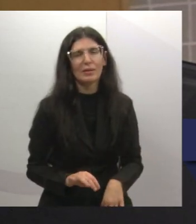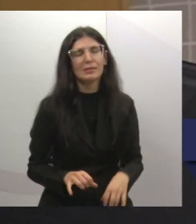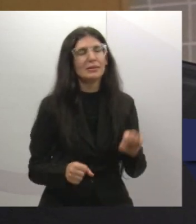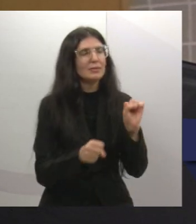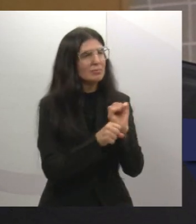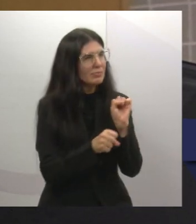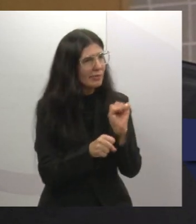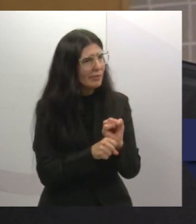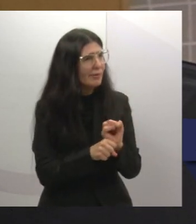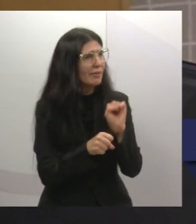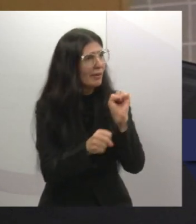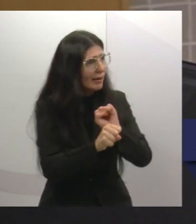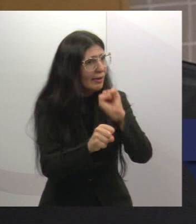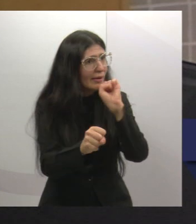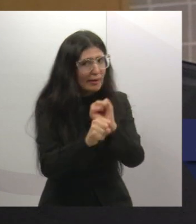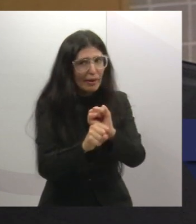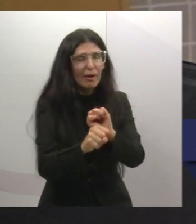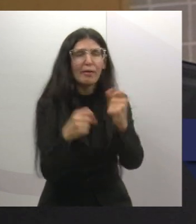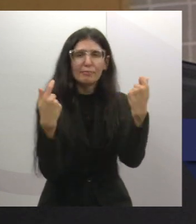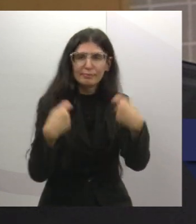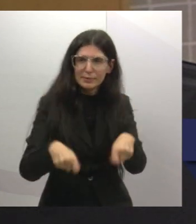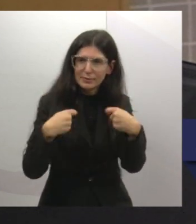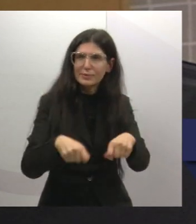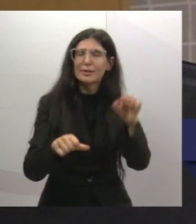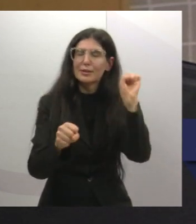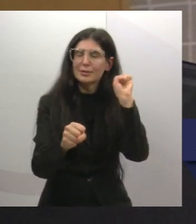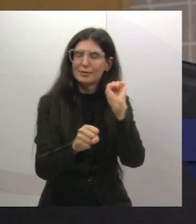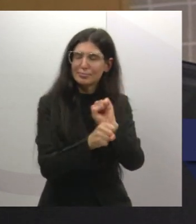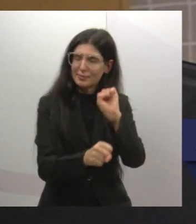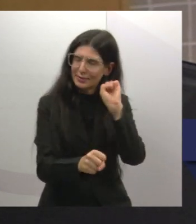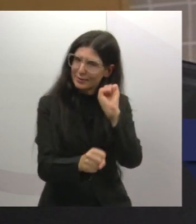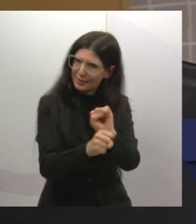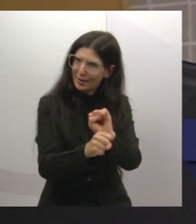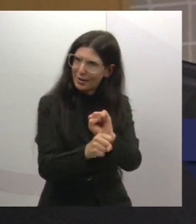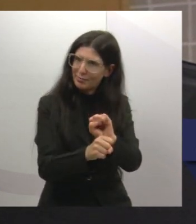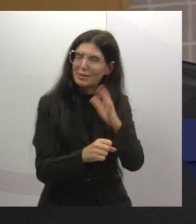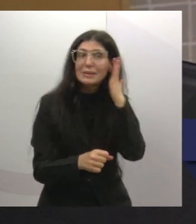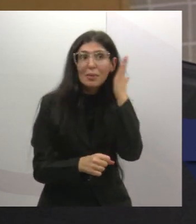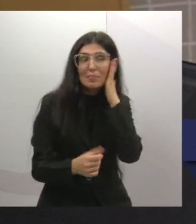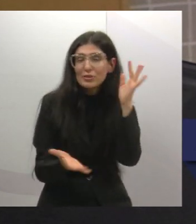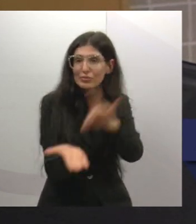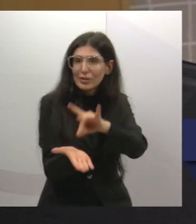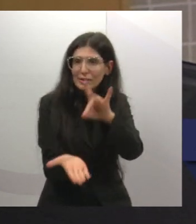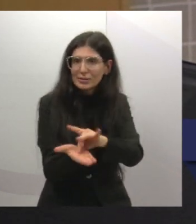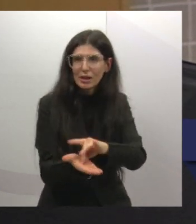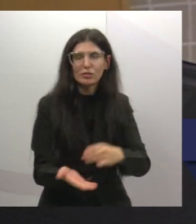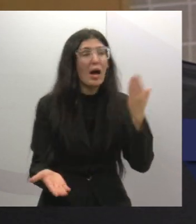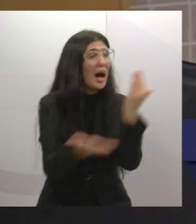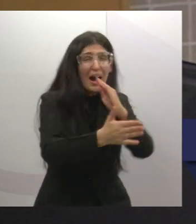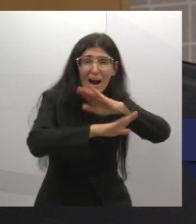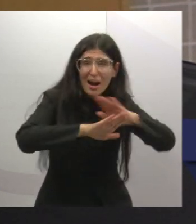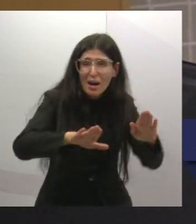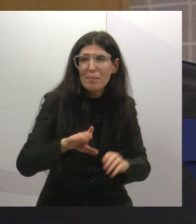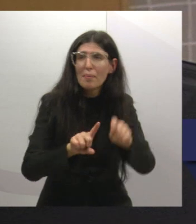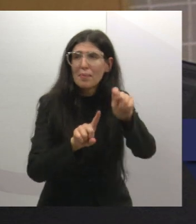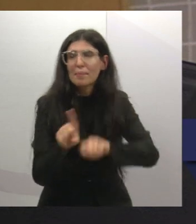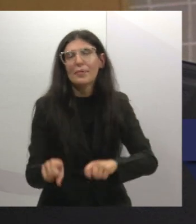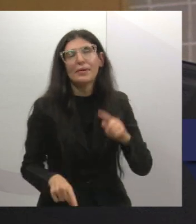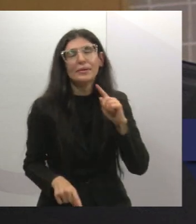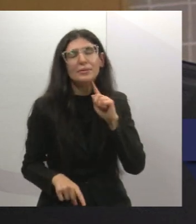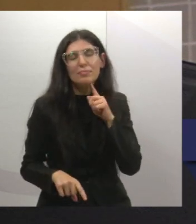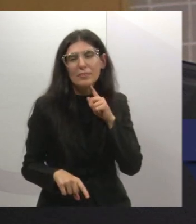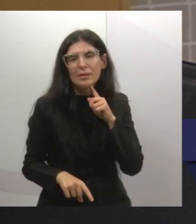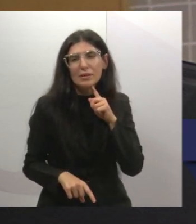maturar essa possibilidade de queda. Como comentei aqui, agora no mês de maio, no encerramento de maio, vai ser possível ter